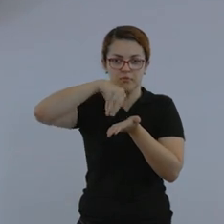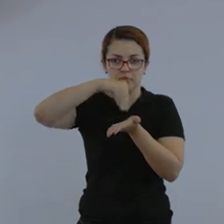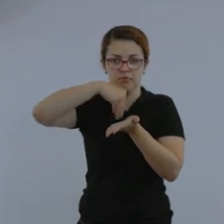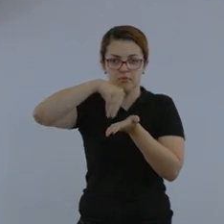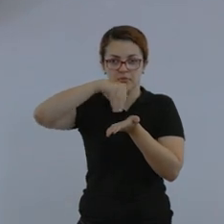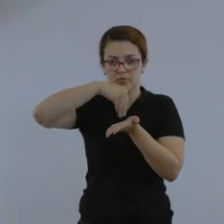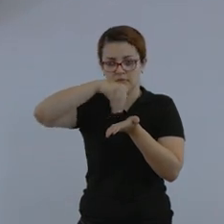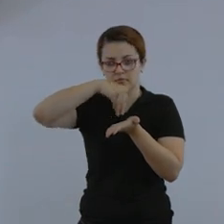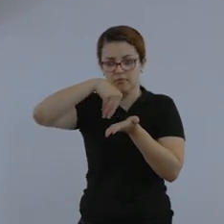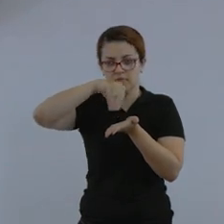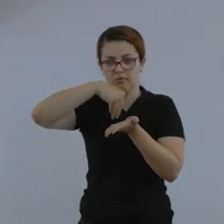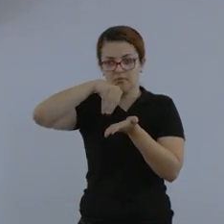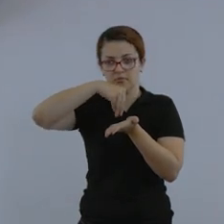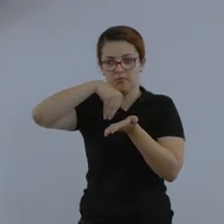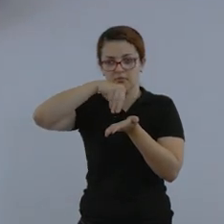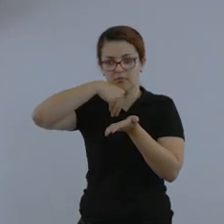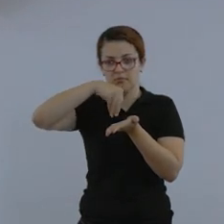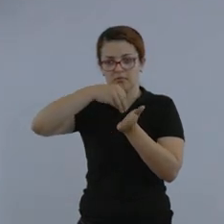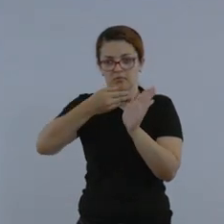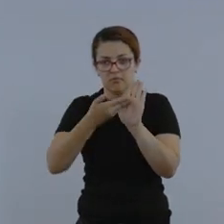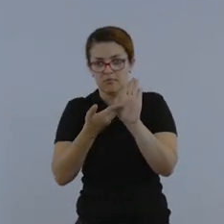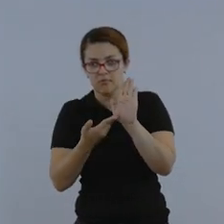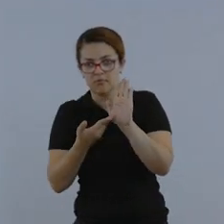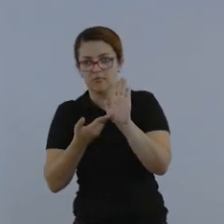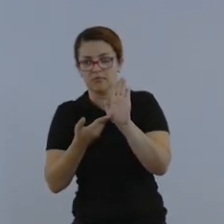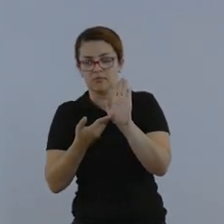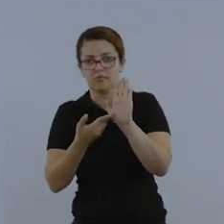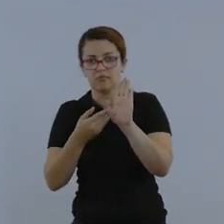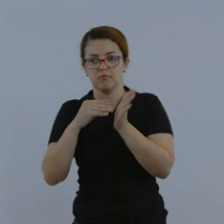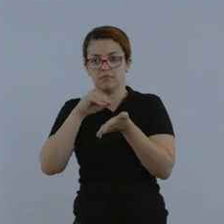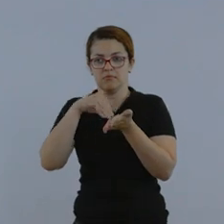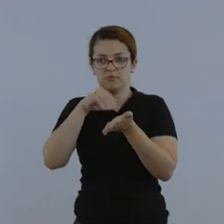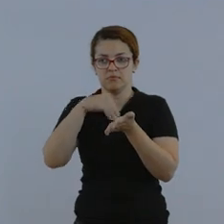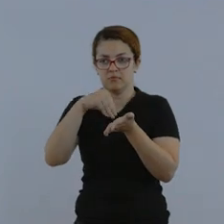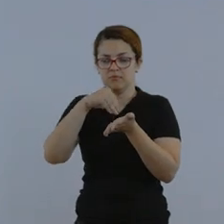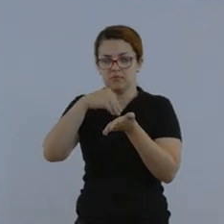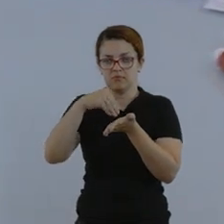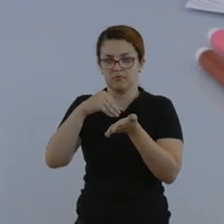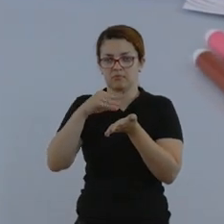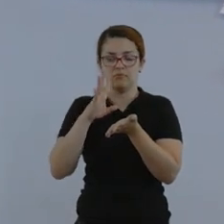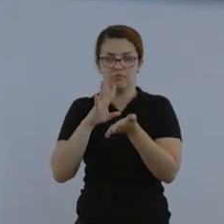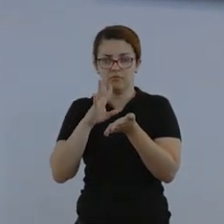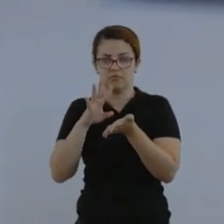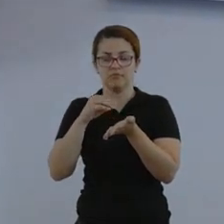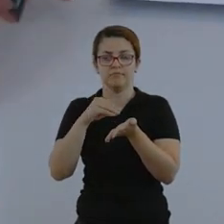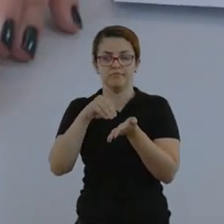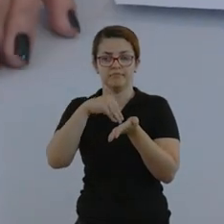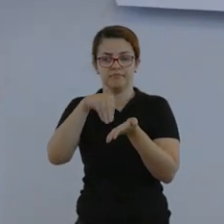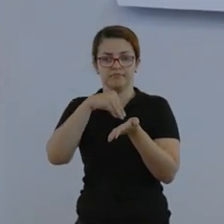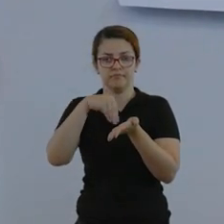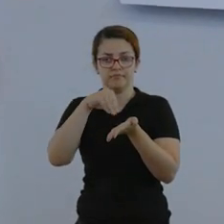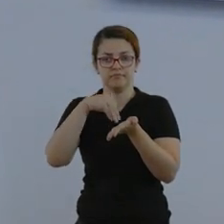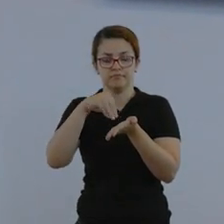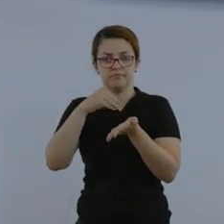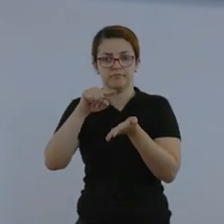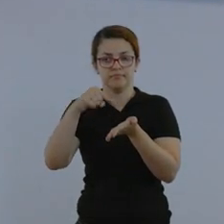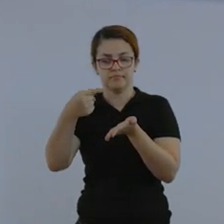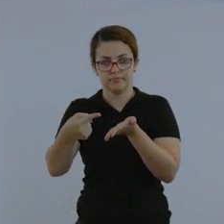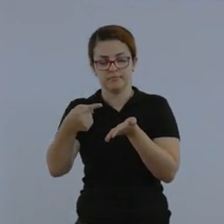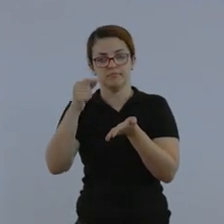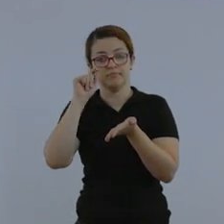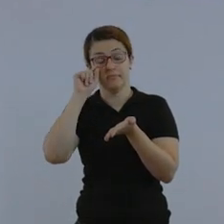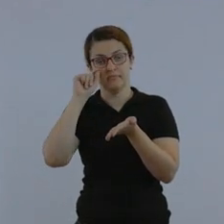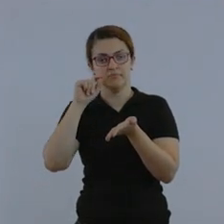Você pode mexer bem ou pode deixar a tinta um pouco assim a misturar ainda, que também fica legal, tá?